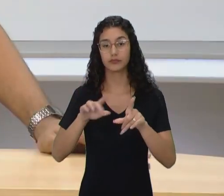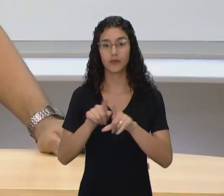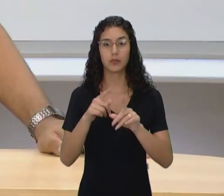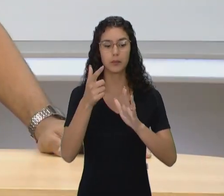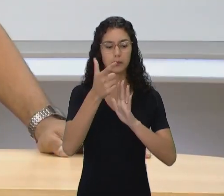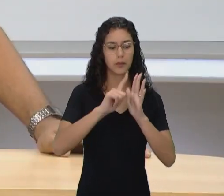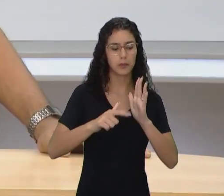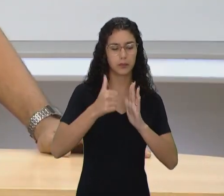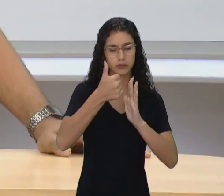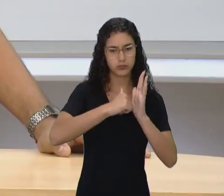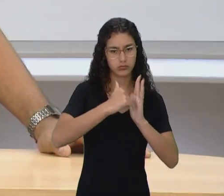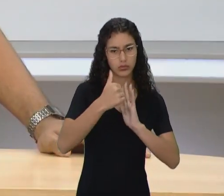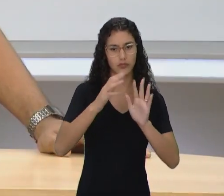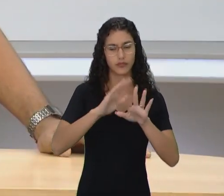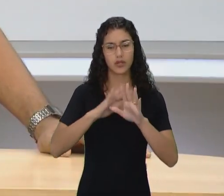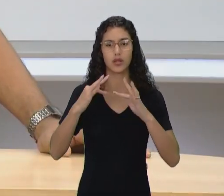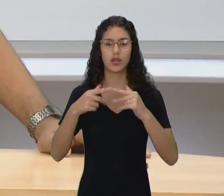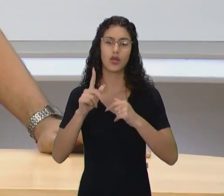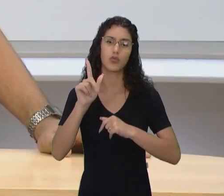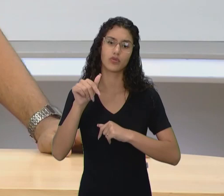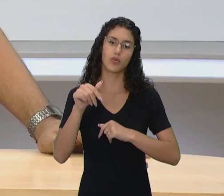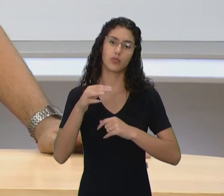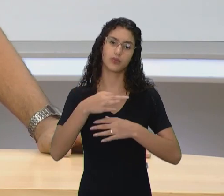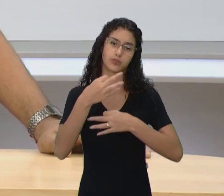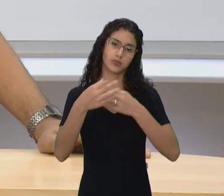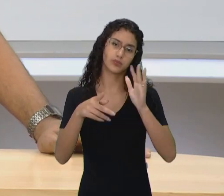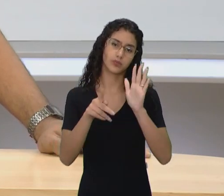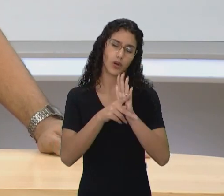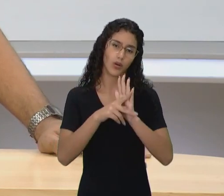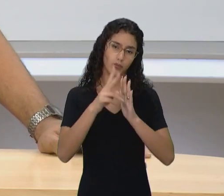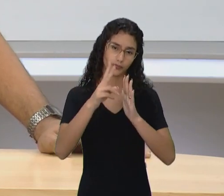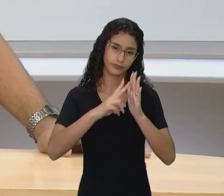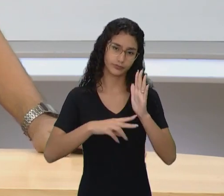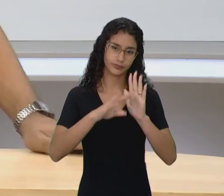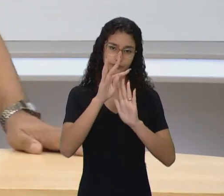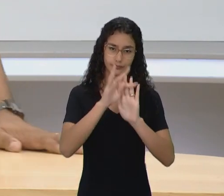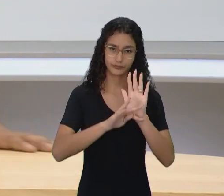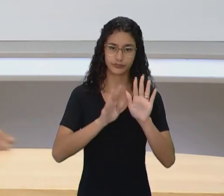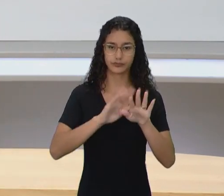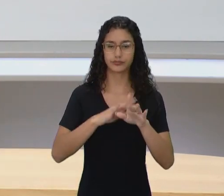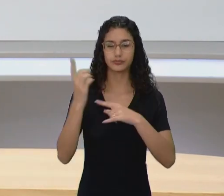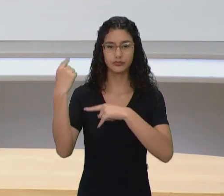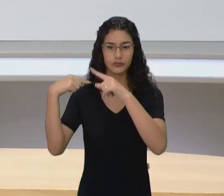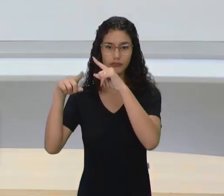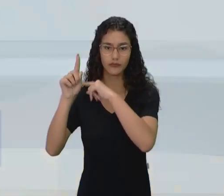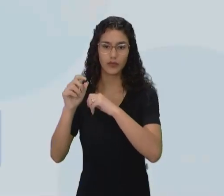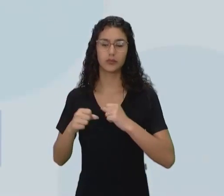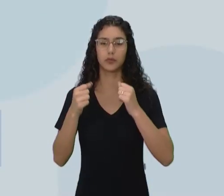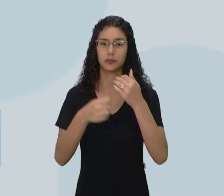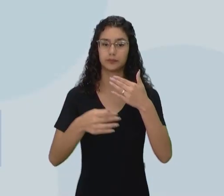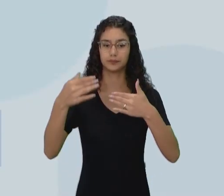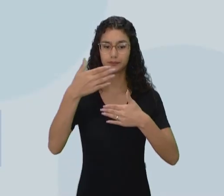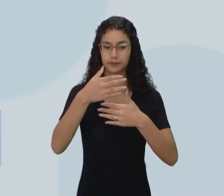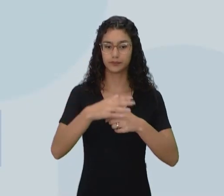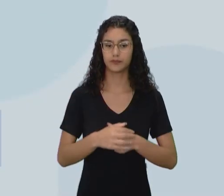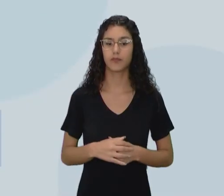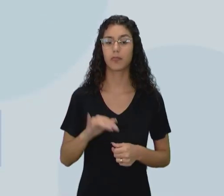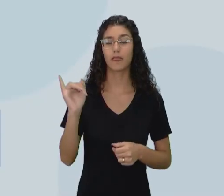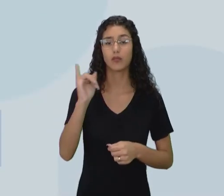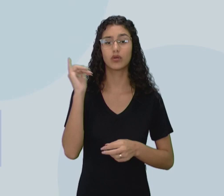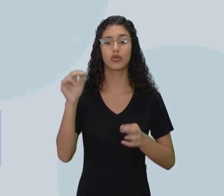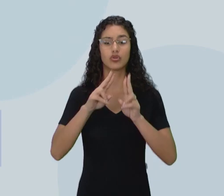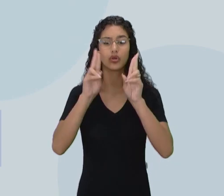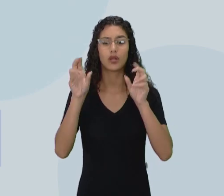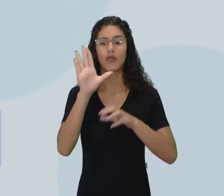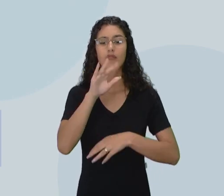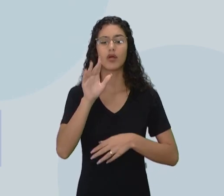análise de observatório, que seria o seu observatório que você vai tratar na etapa de desenvolvimento. Bota na tela para eles, ó, é importante que esse tema,